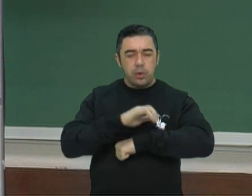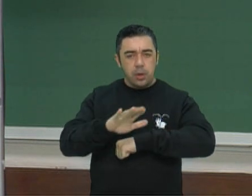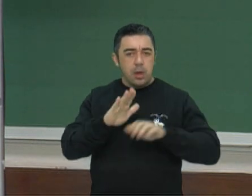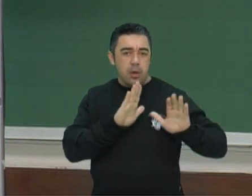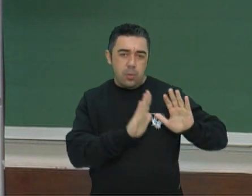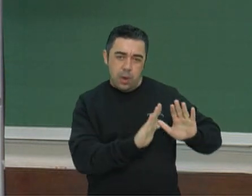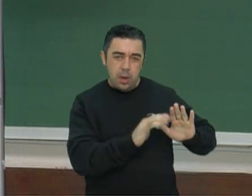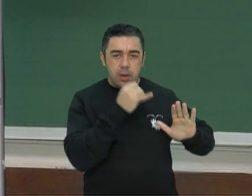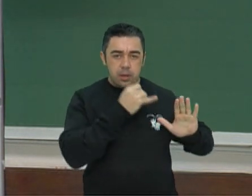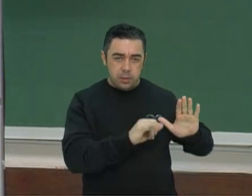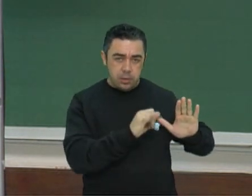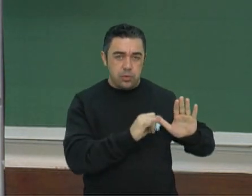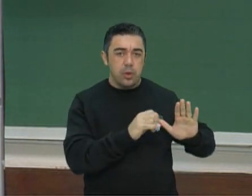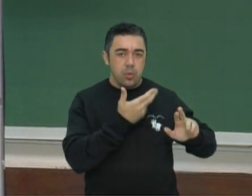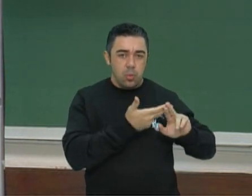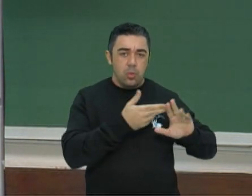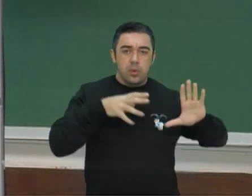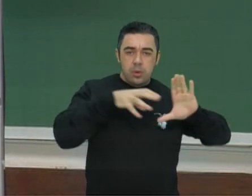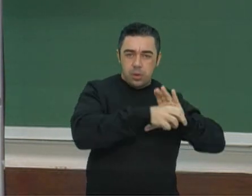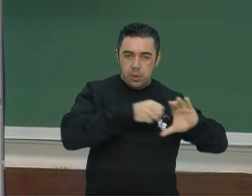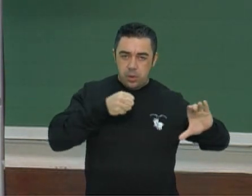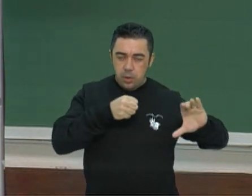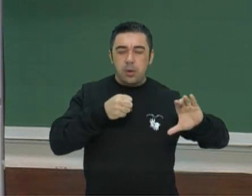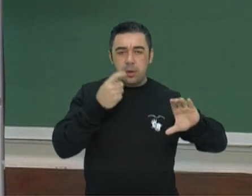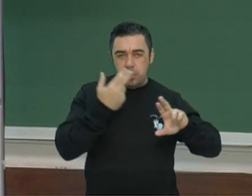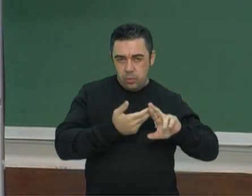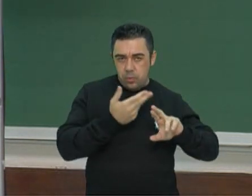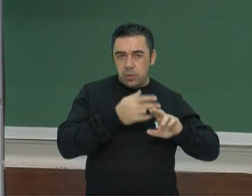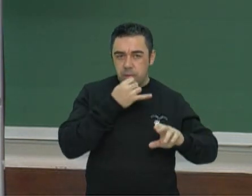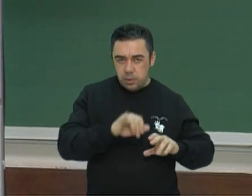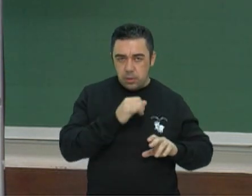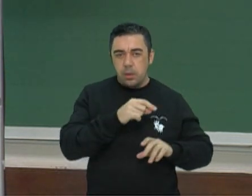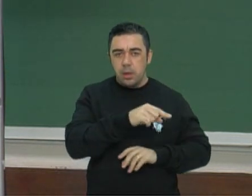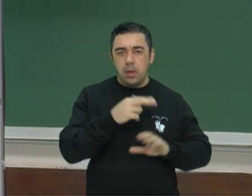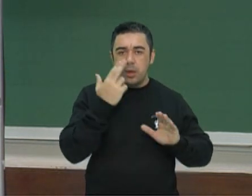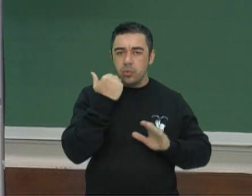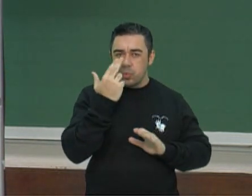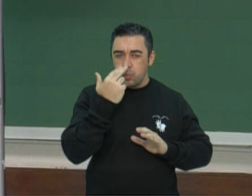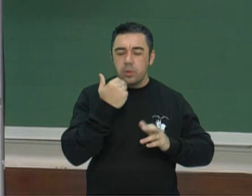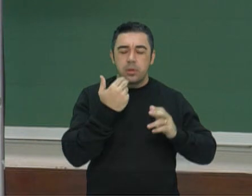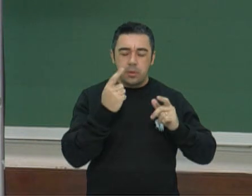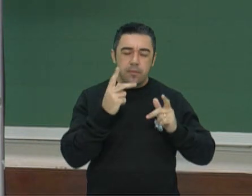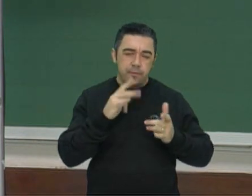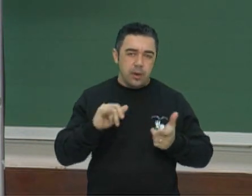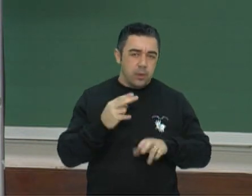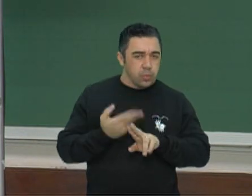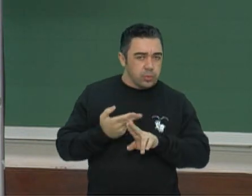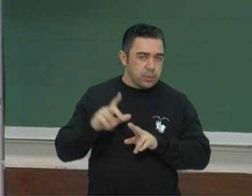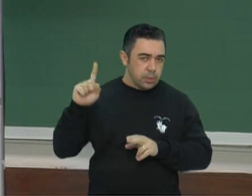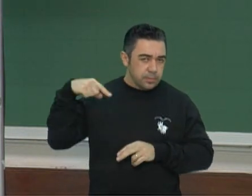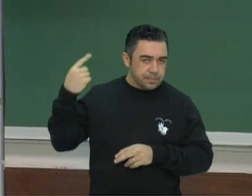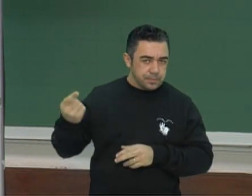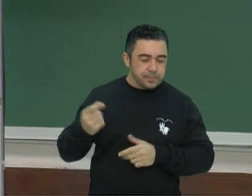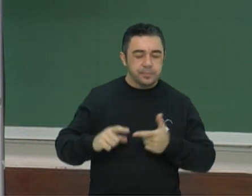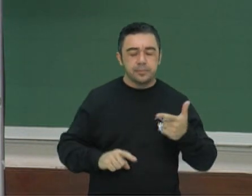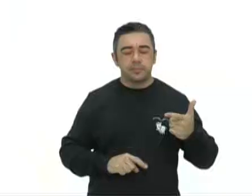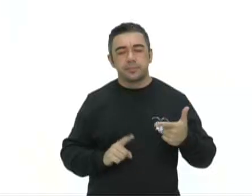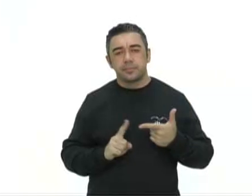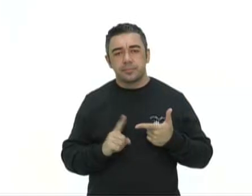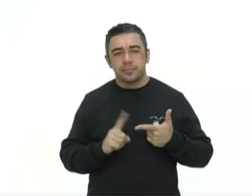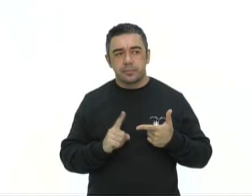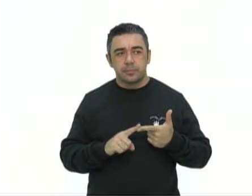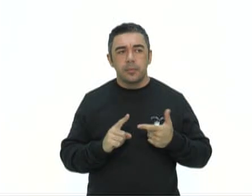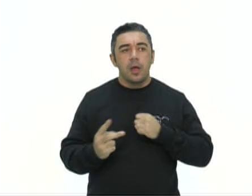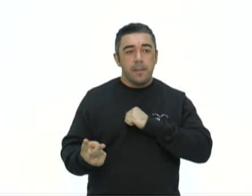A gordura, ele acumula aqueles nutrientes que vão ser utilizados numa outra situação lá para frente, tá? Ele